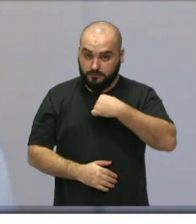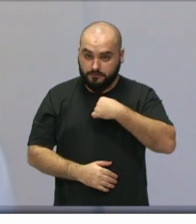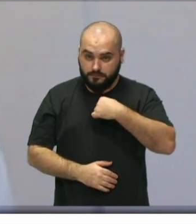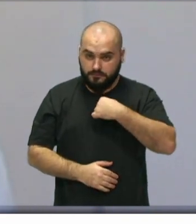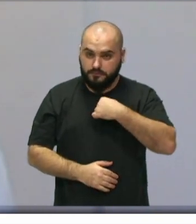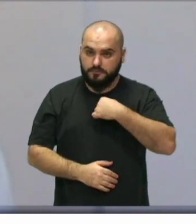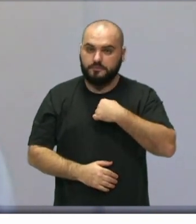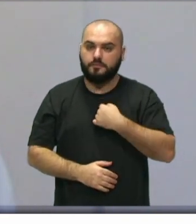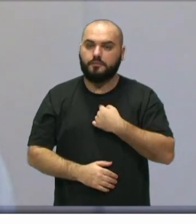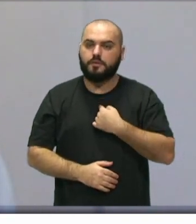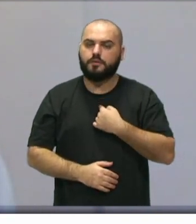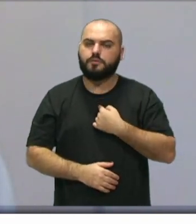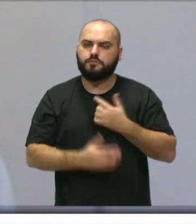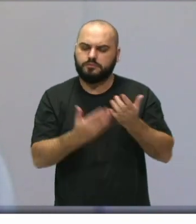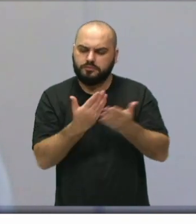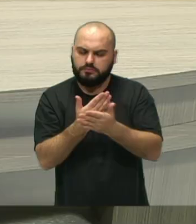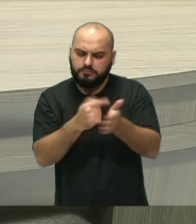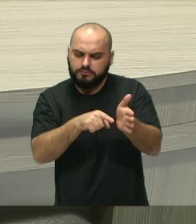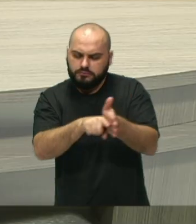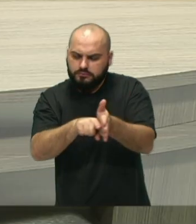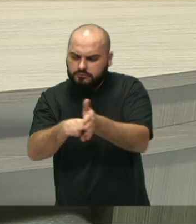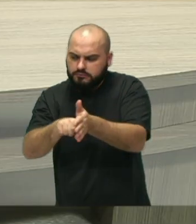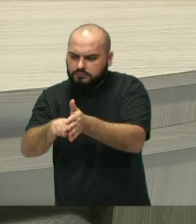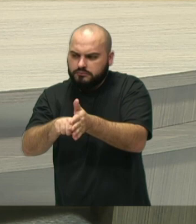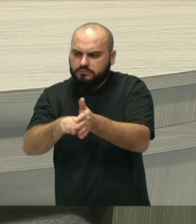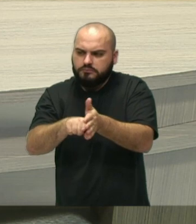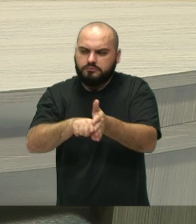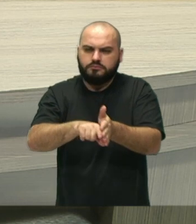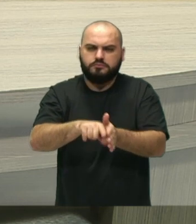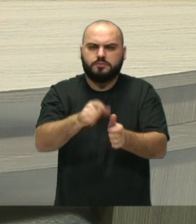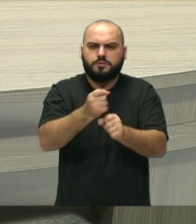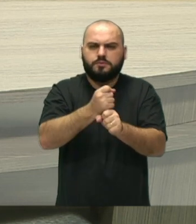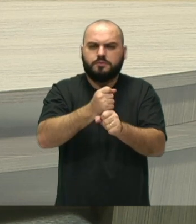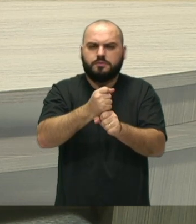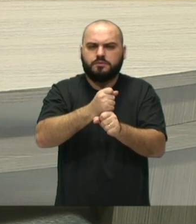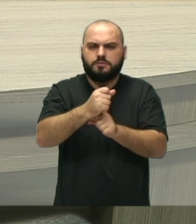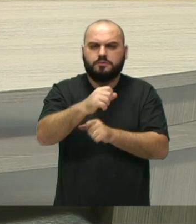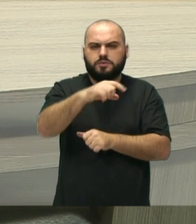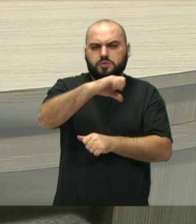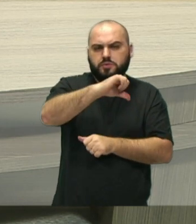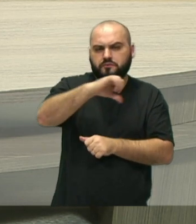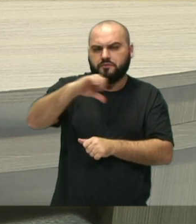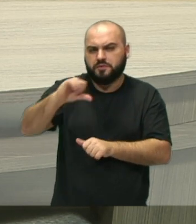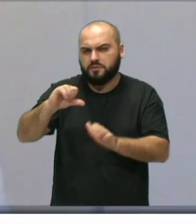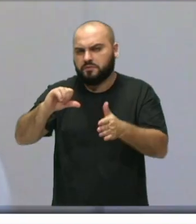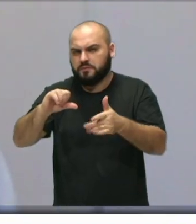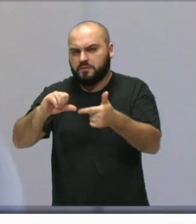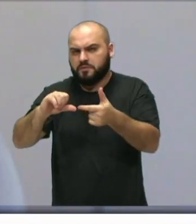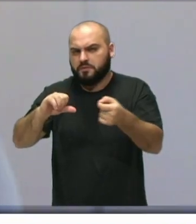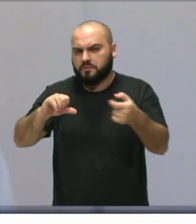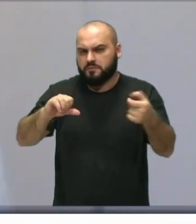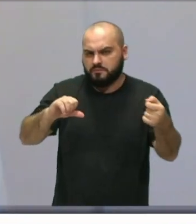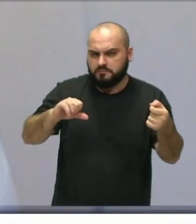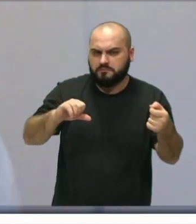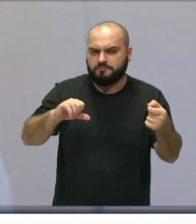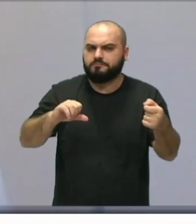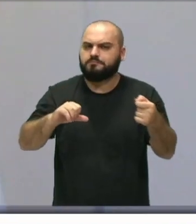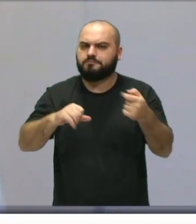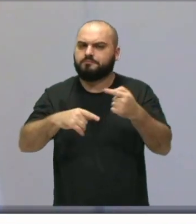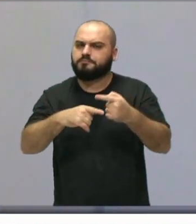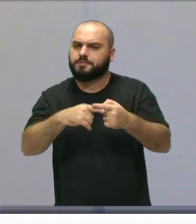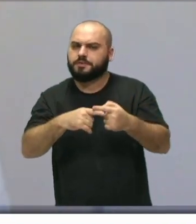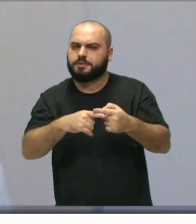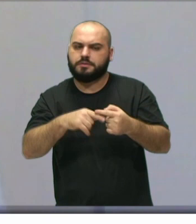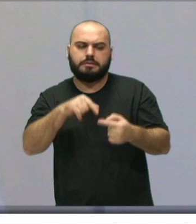Eu comecei a estudar fibromialgia em 99, ano 2000, porque essas coisas que a vida